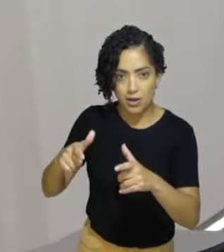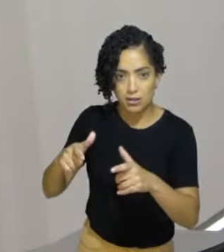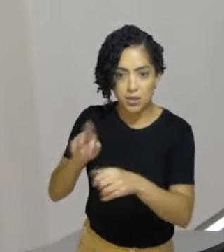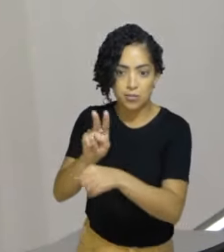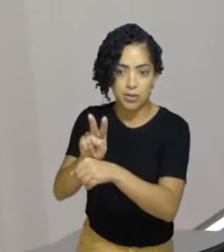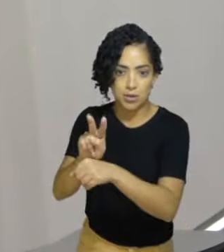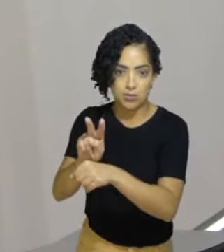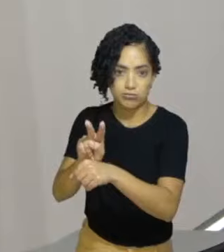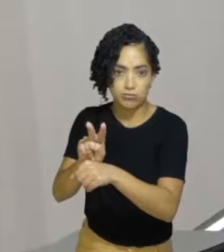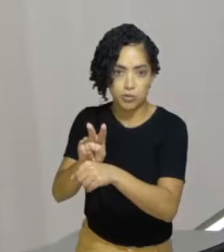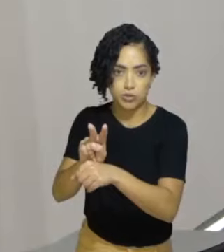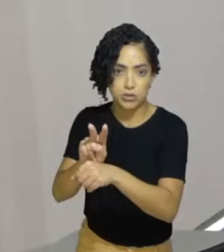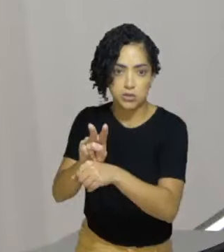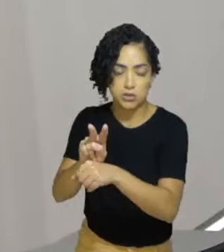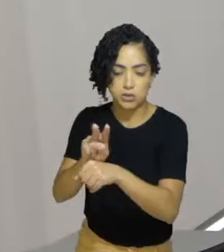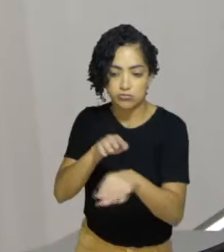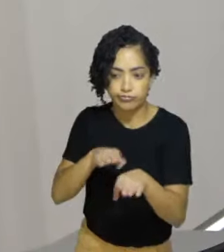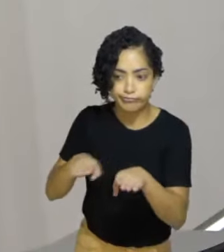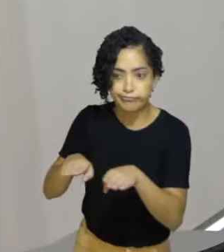citar um pequeno exemplo na